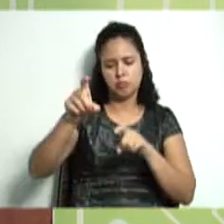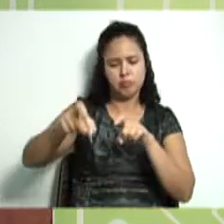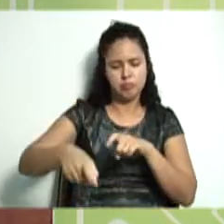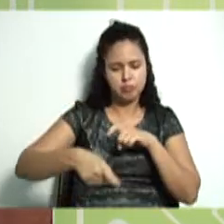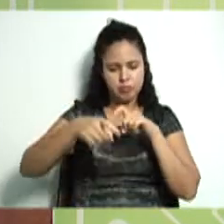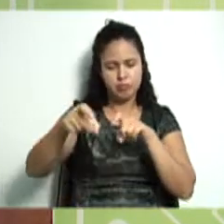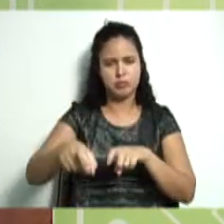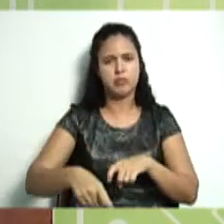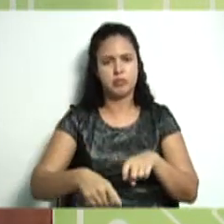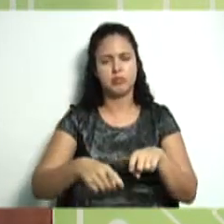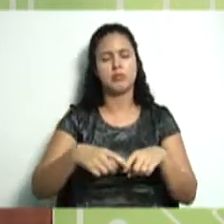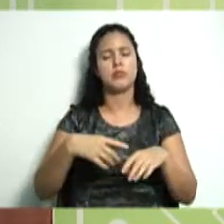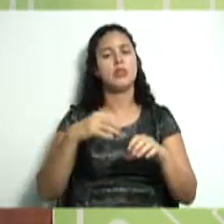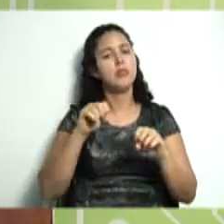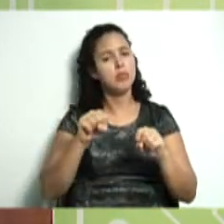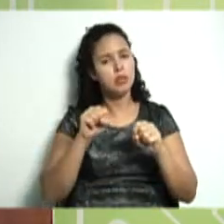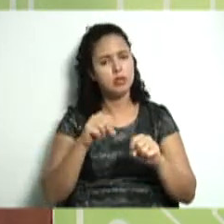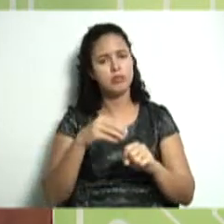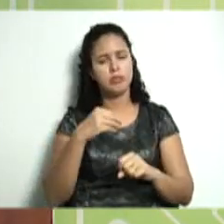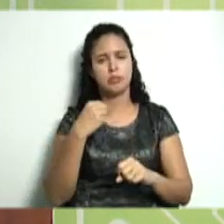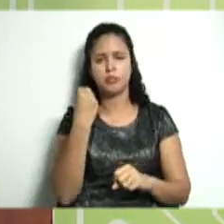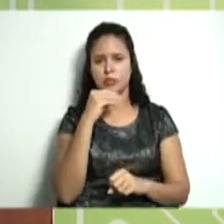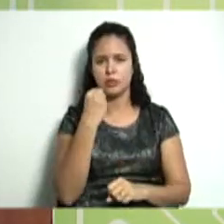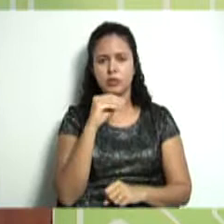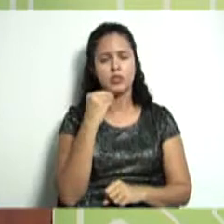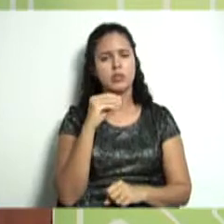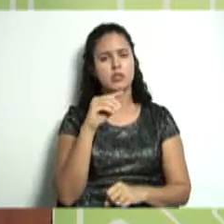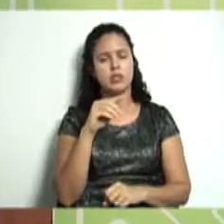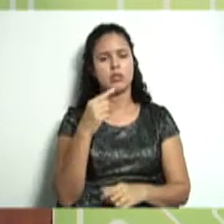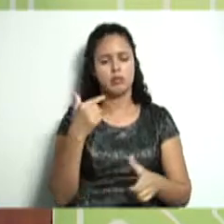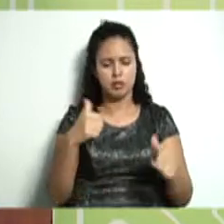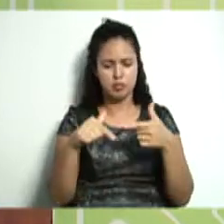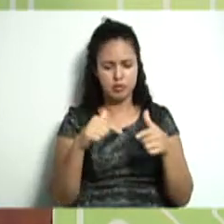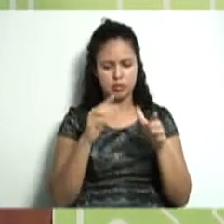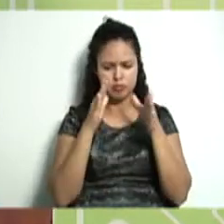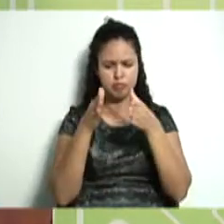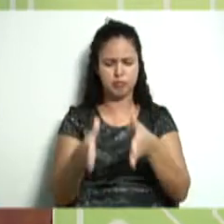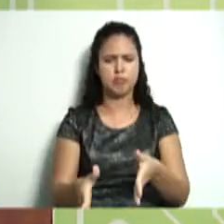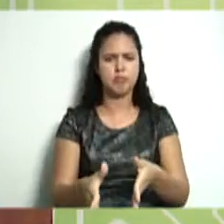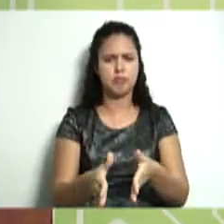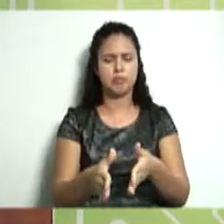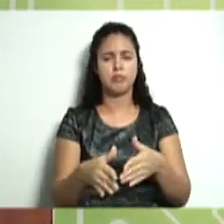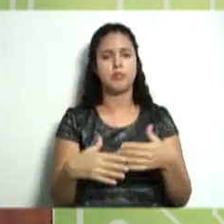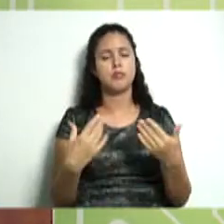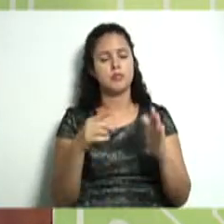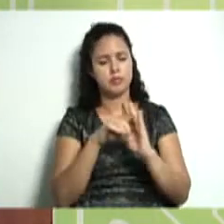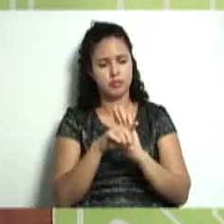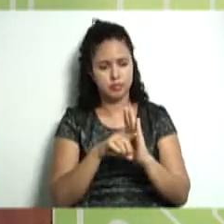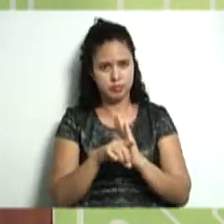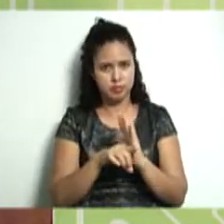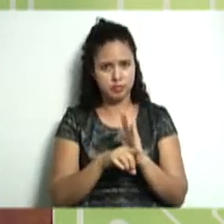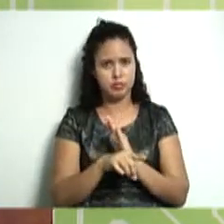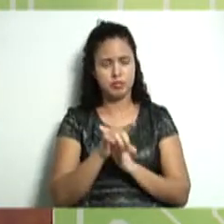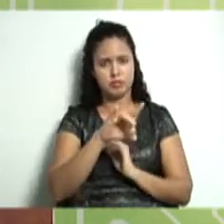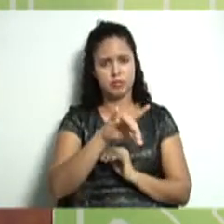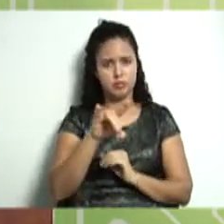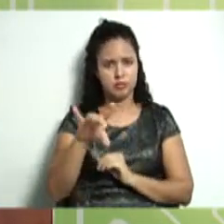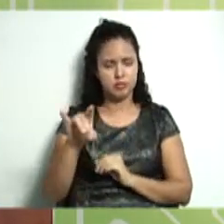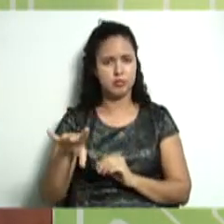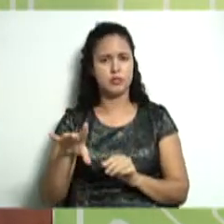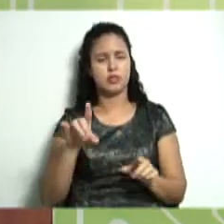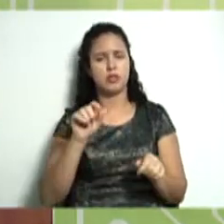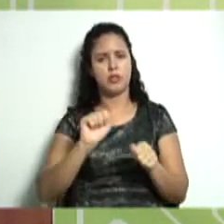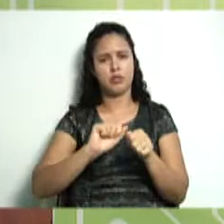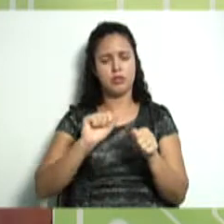seria também, talvez, uma oportunidade de atuar nessa região. Essa análise que eu gostaria que vocês pudessem